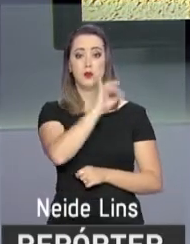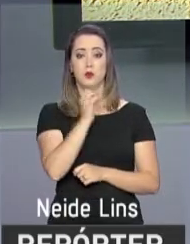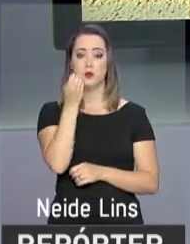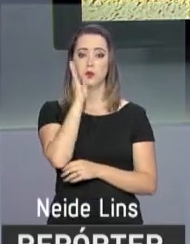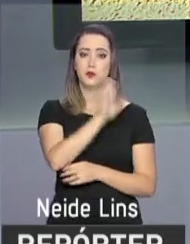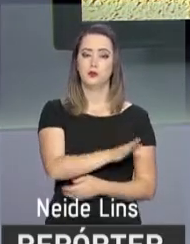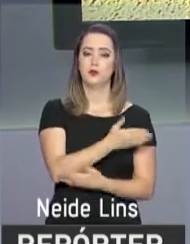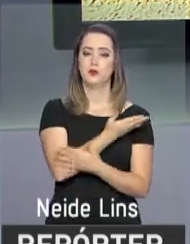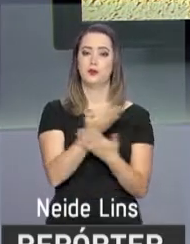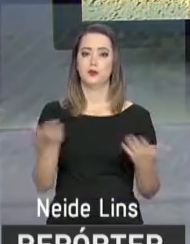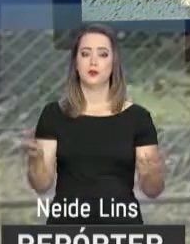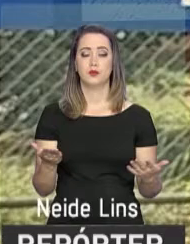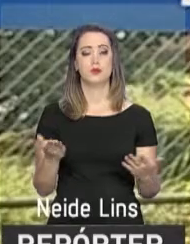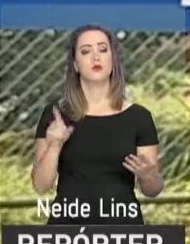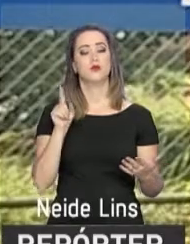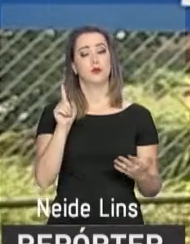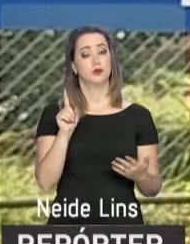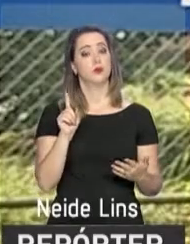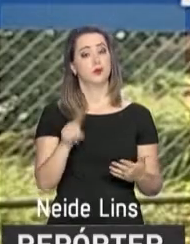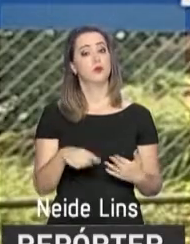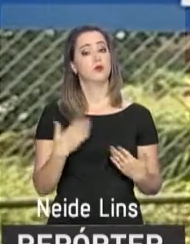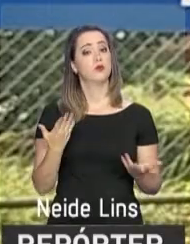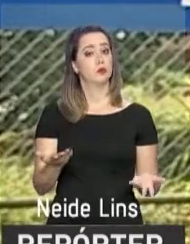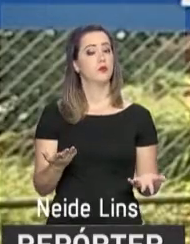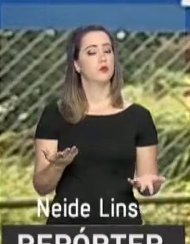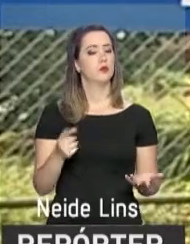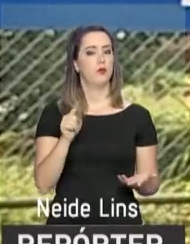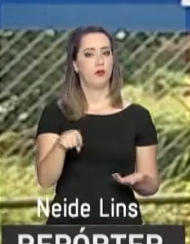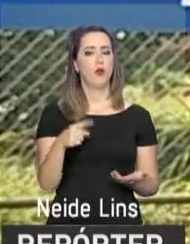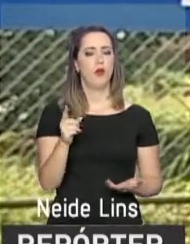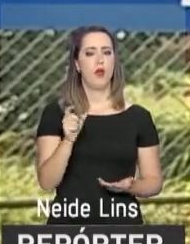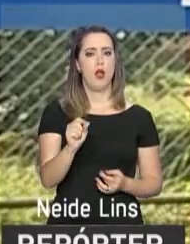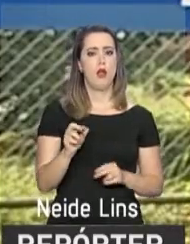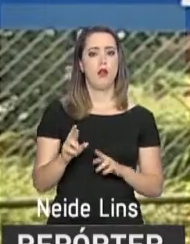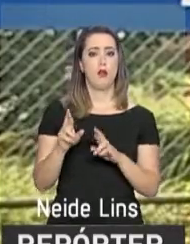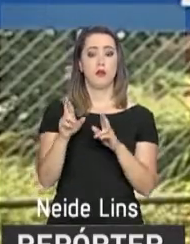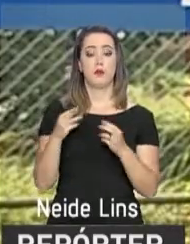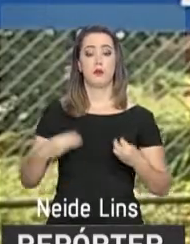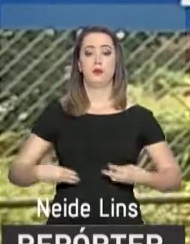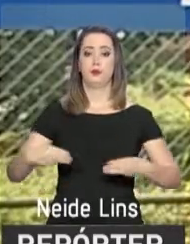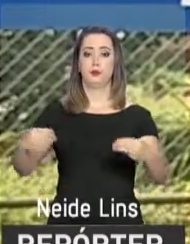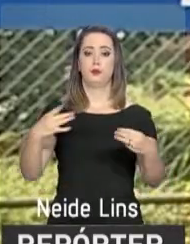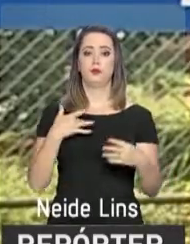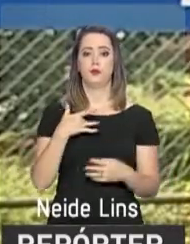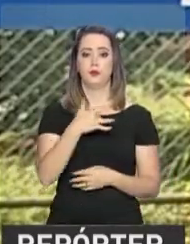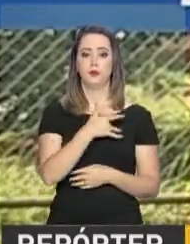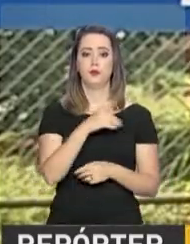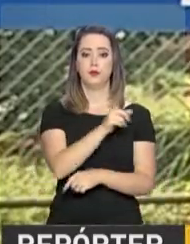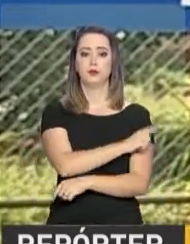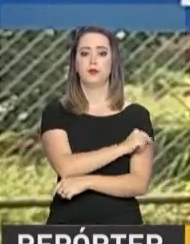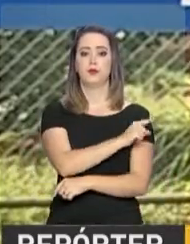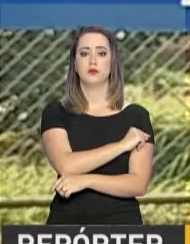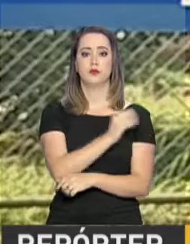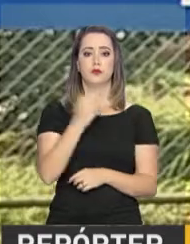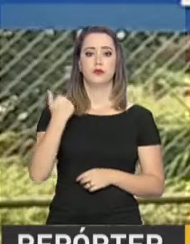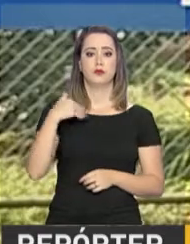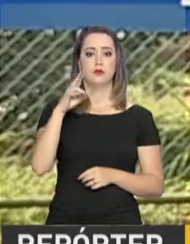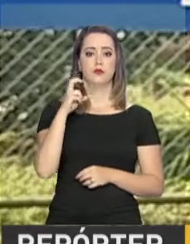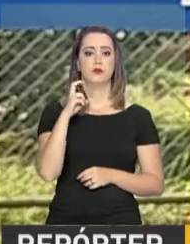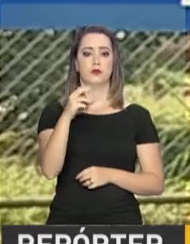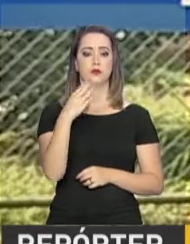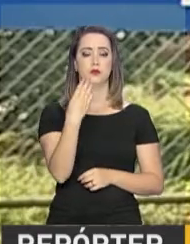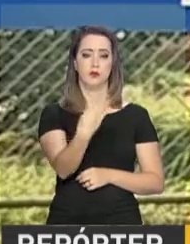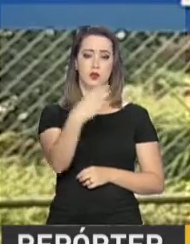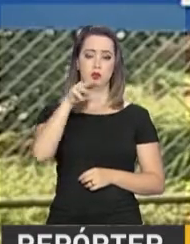roberto boa tarde ou boa tarde a todos é isso mesmo a expectativa do ministério da saúde é vacinar mais de 54